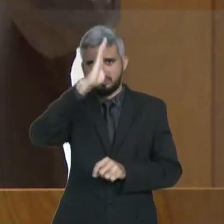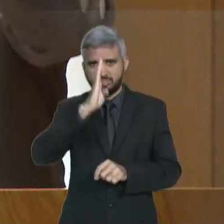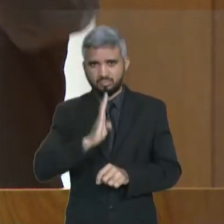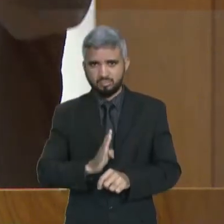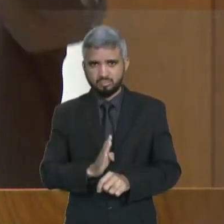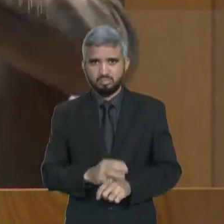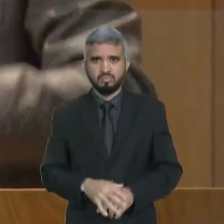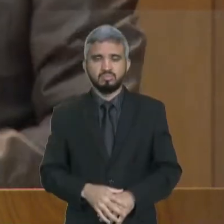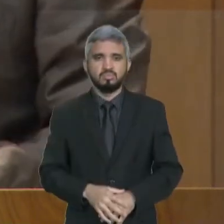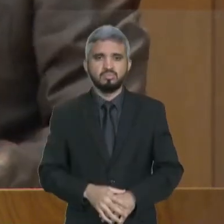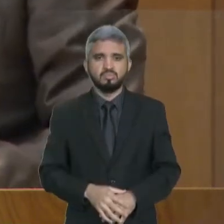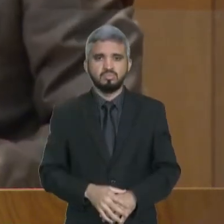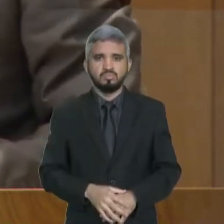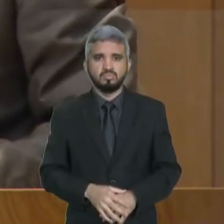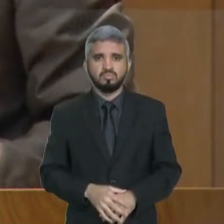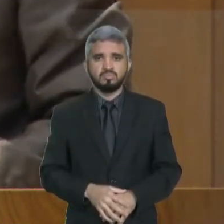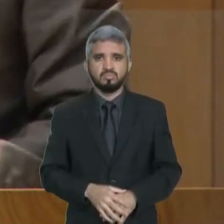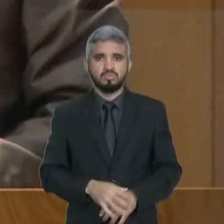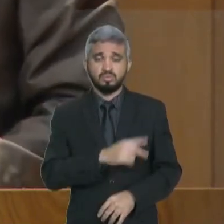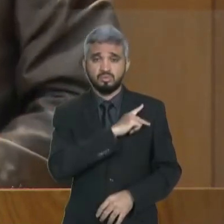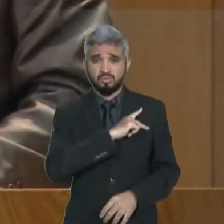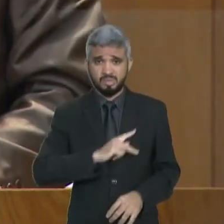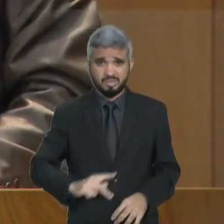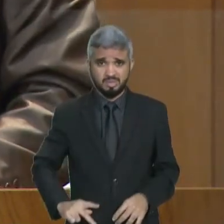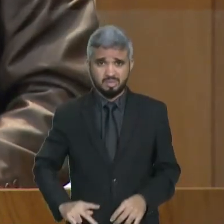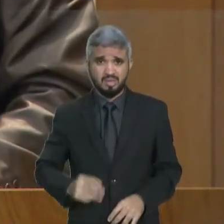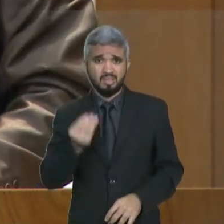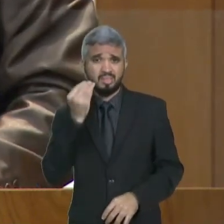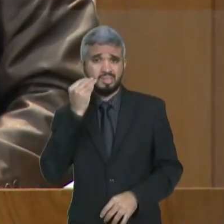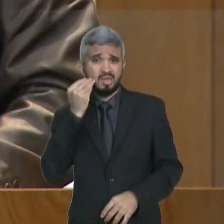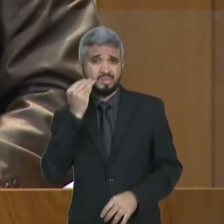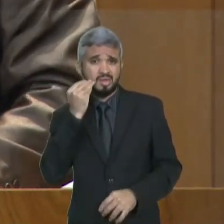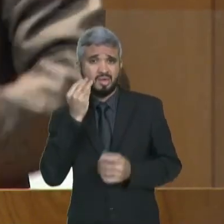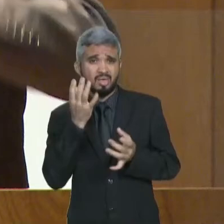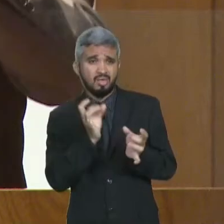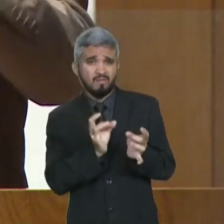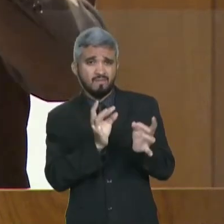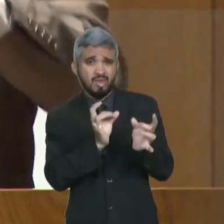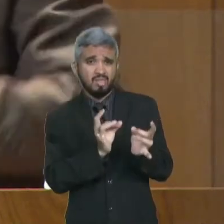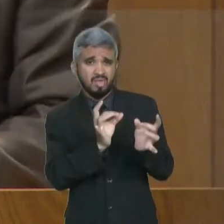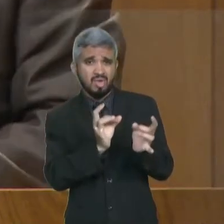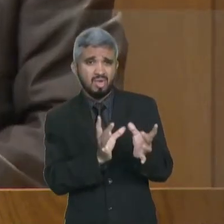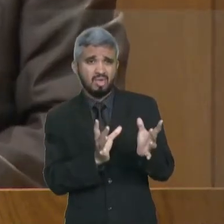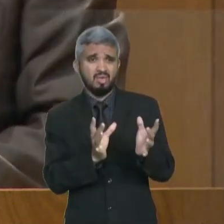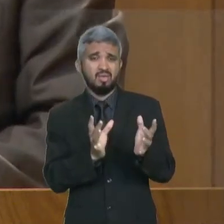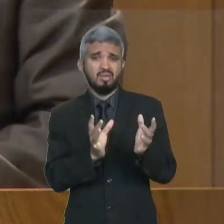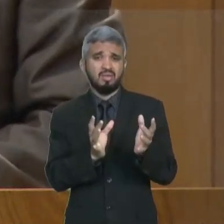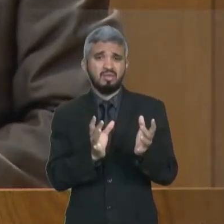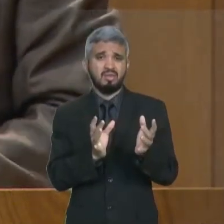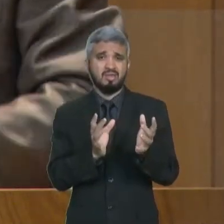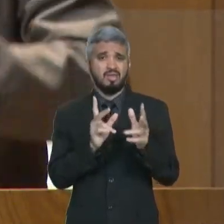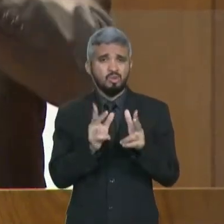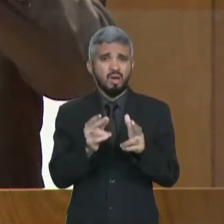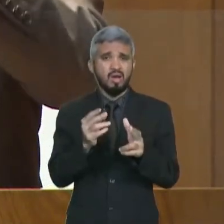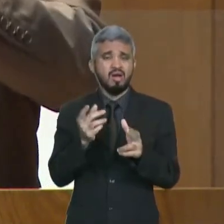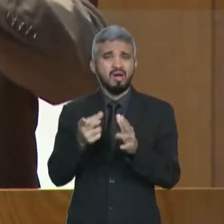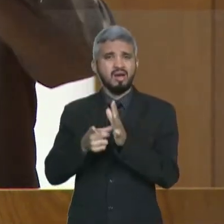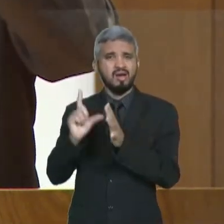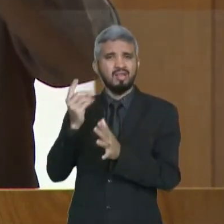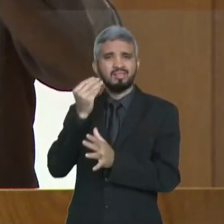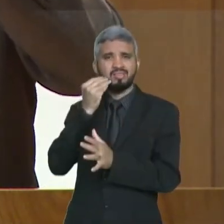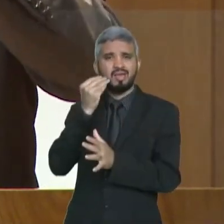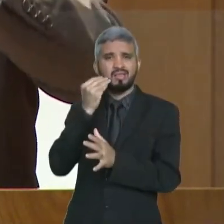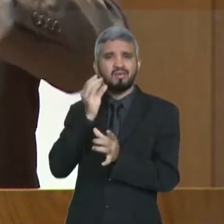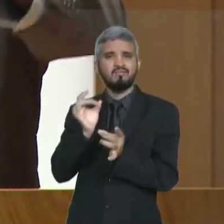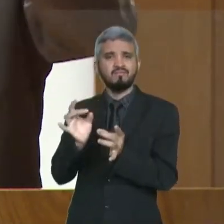nas tentativas que faz como fez por exemplo qualquer todos os correios e é isso que nós vamos colocar para que a